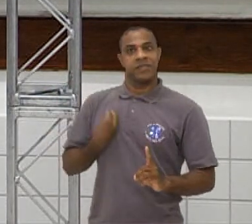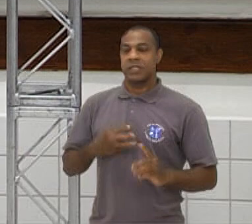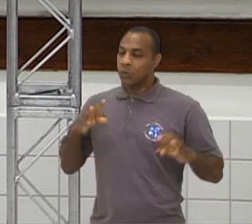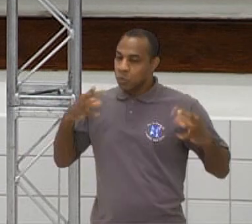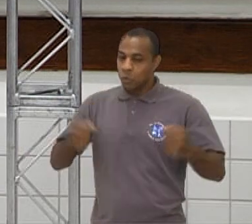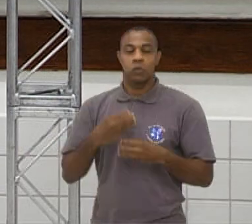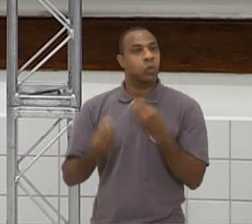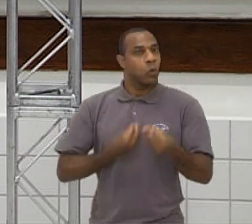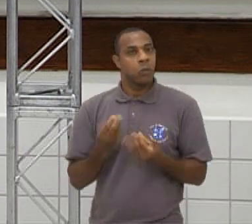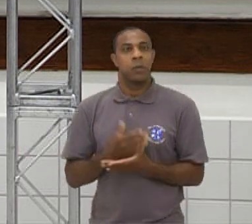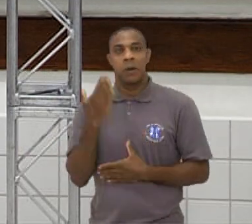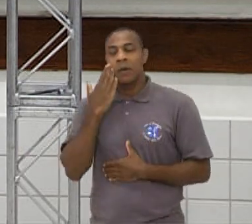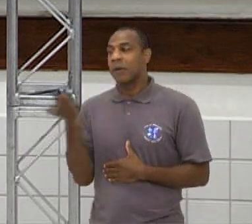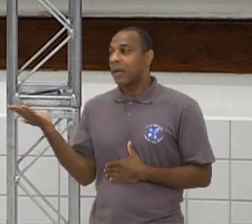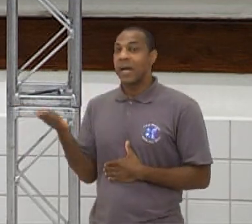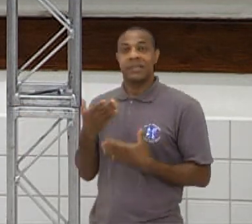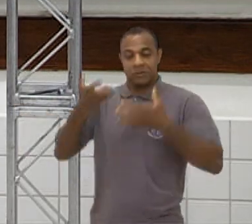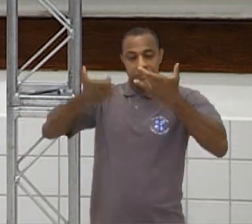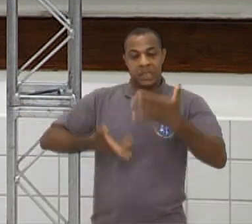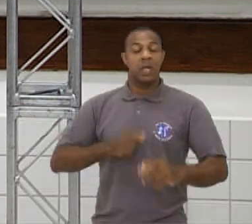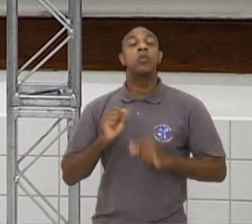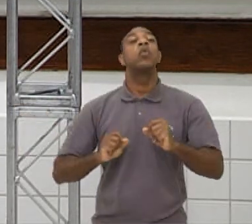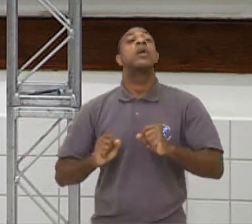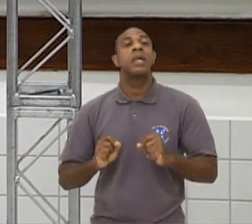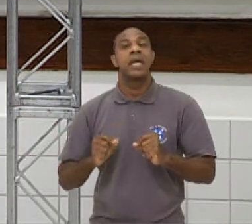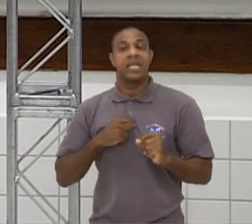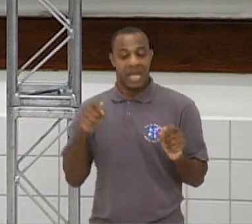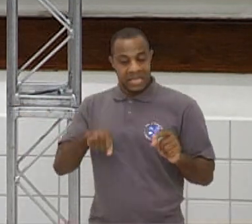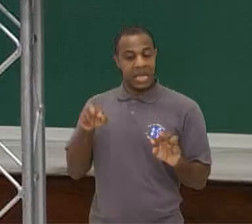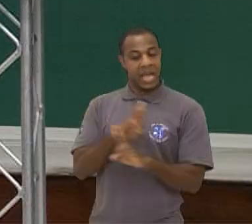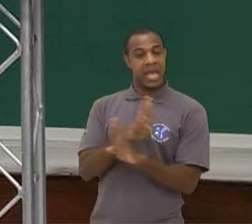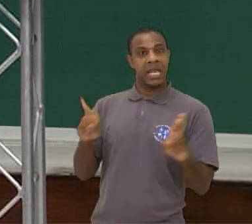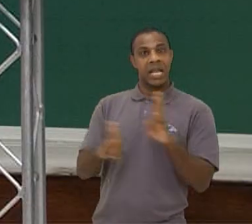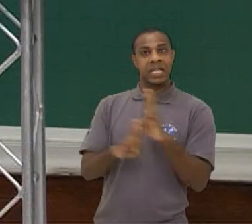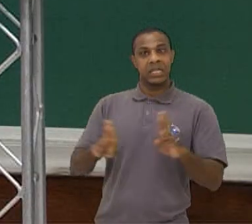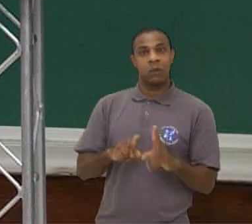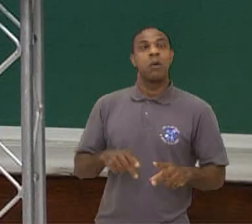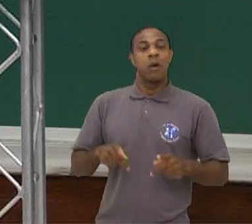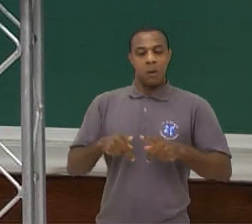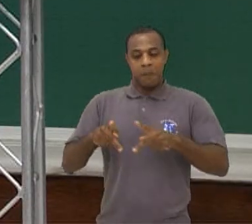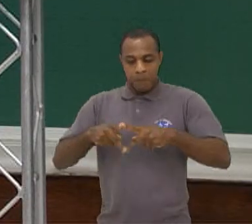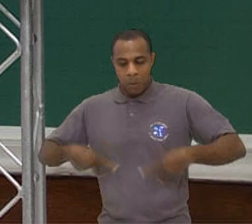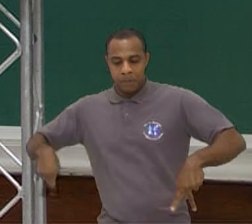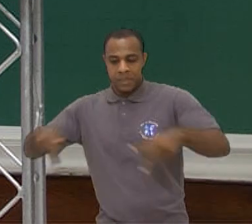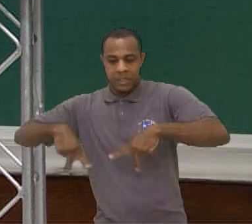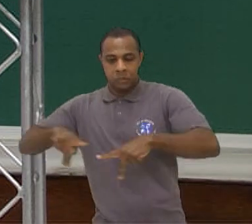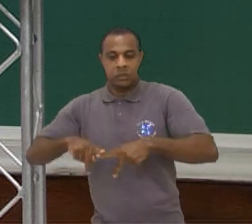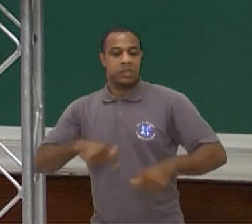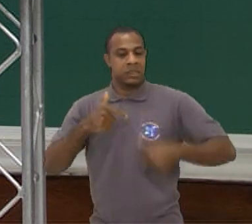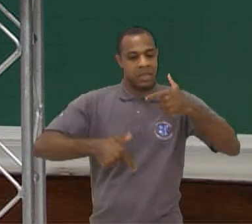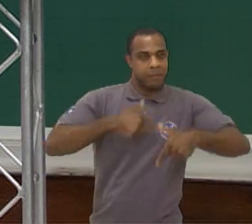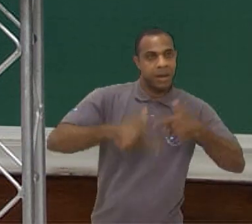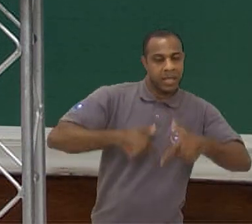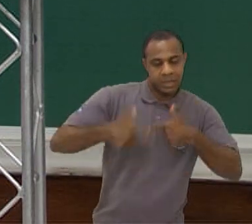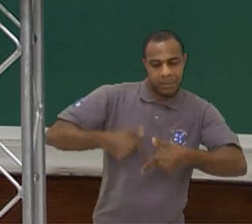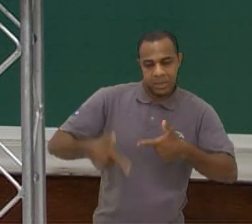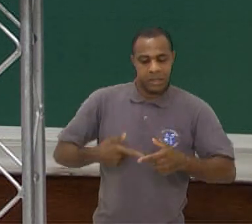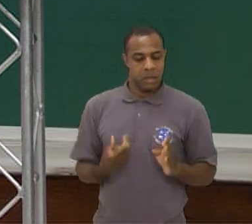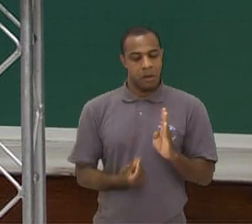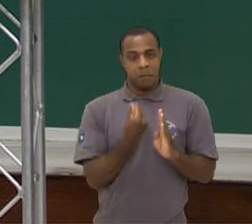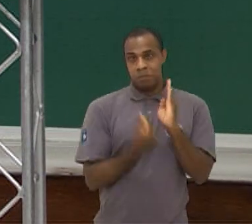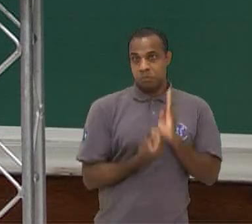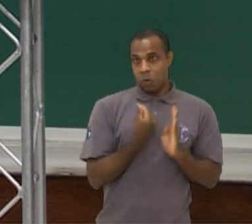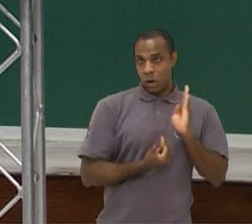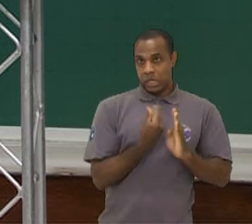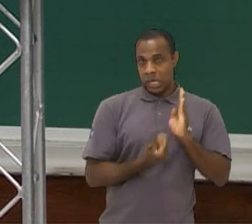todo. Aqui, ele está dizendo que essa relação entre proprietários e trabalhadores, entre burgueses